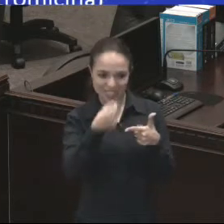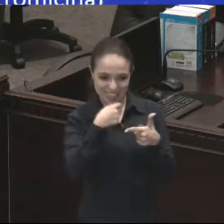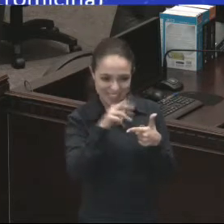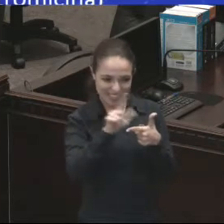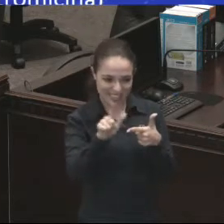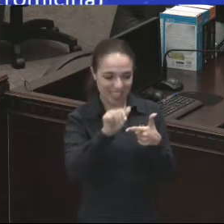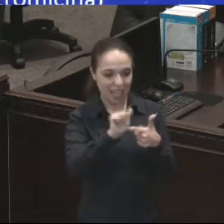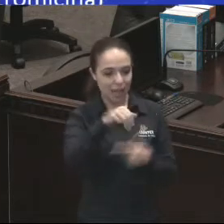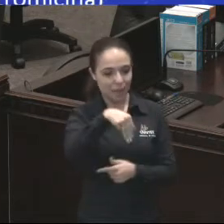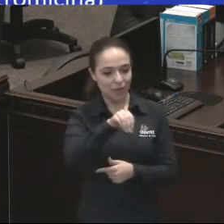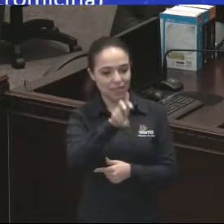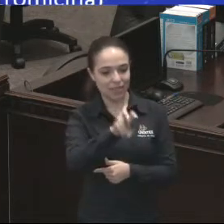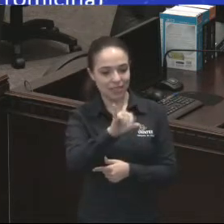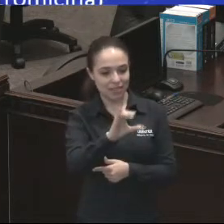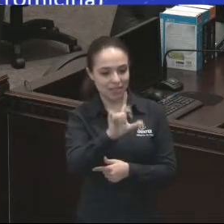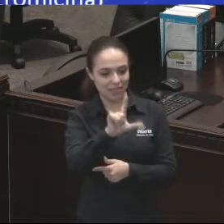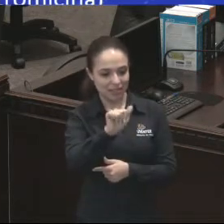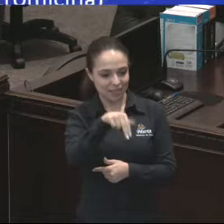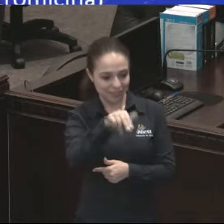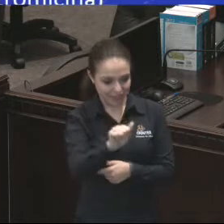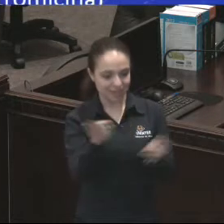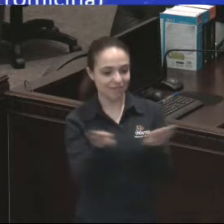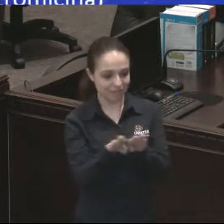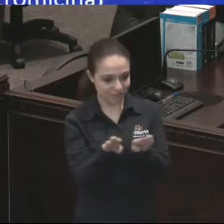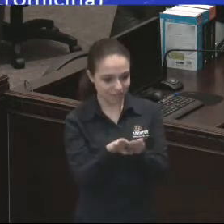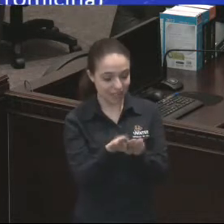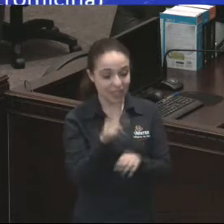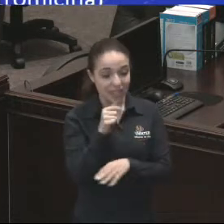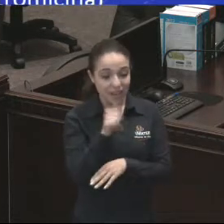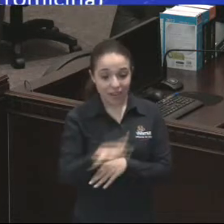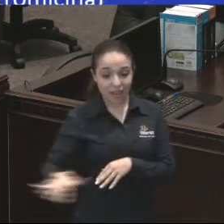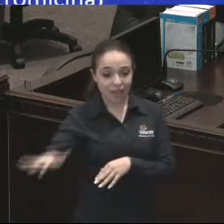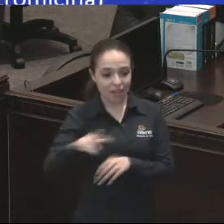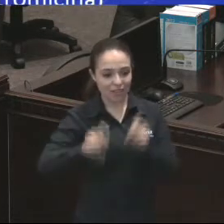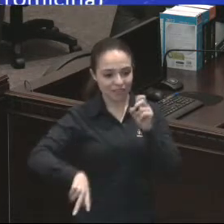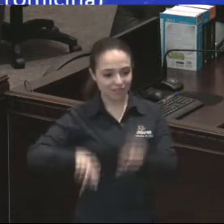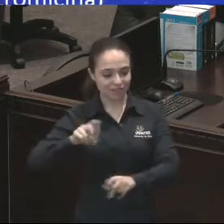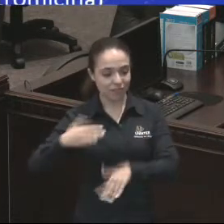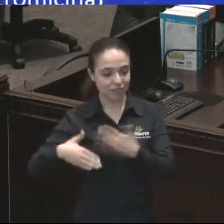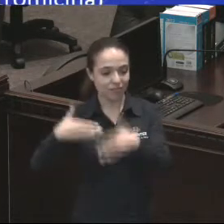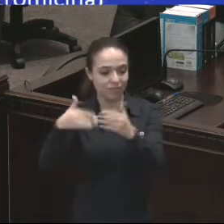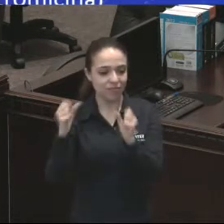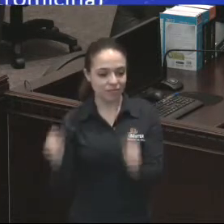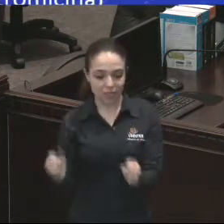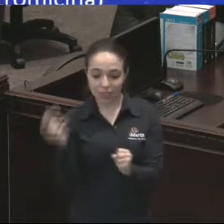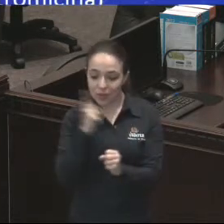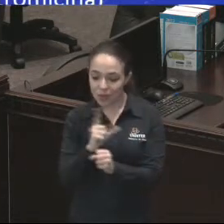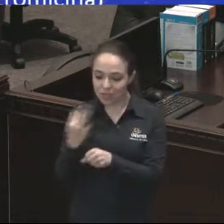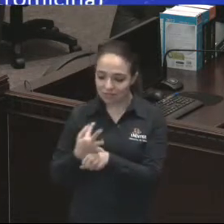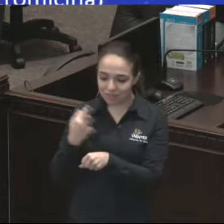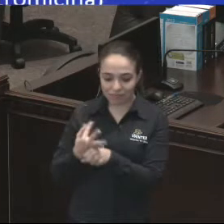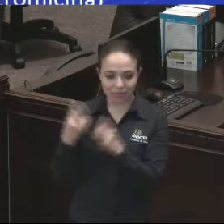diferentes toxicidades. A aquacultura é um problema, né, porque por causa do desenvolvimento de resistência